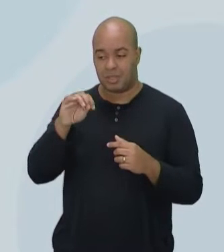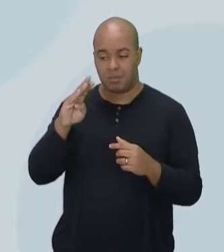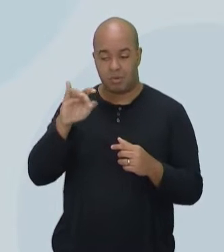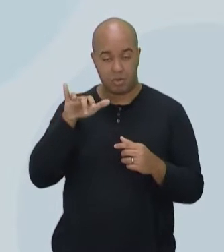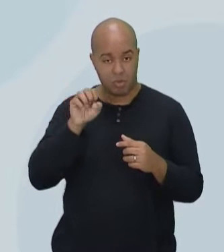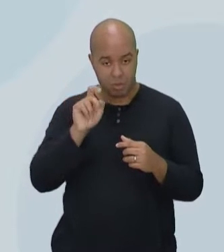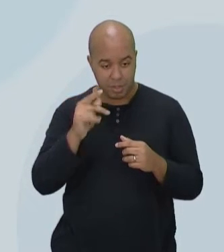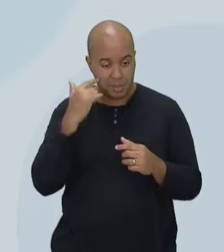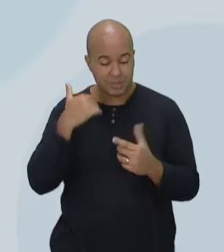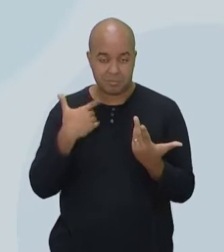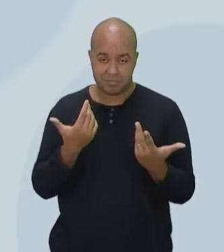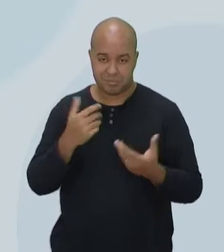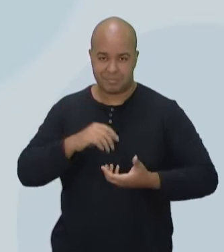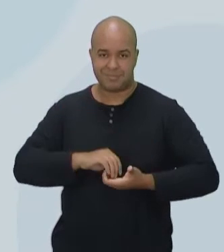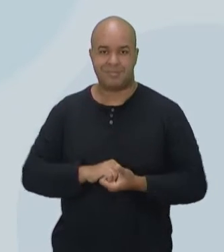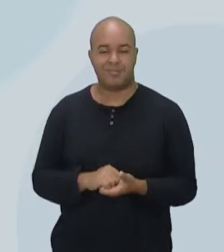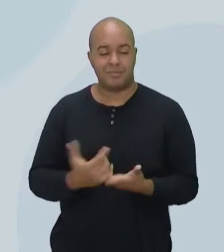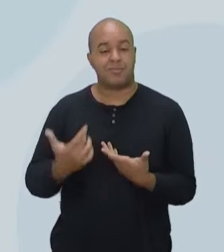Está bem?